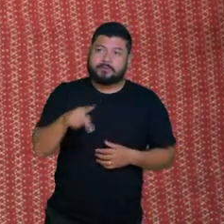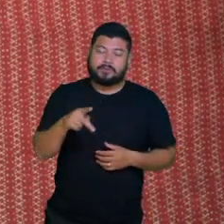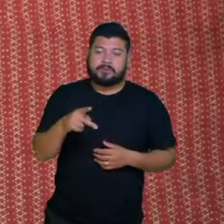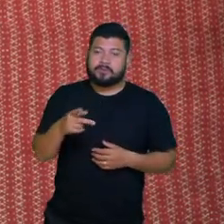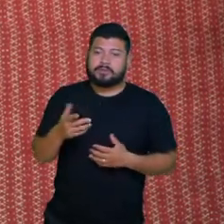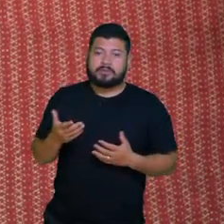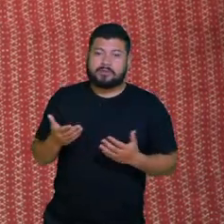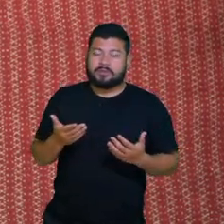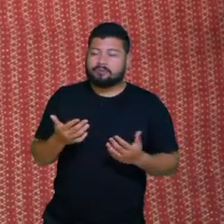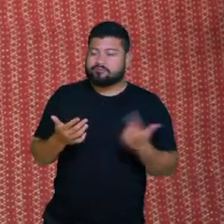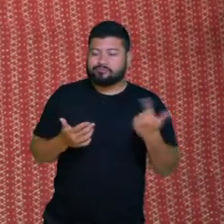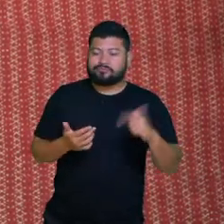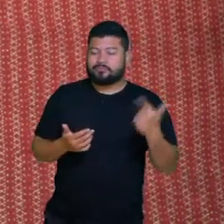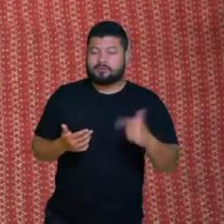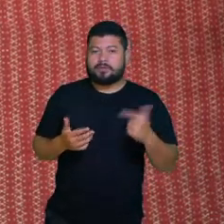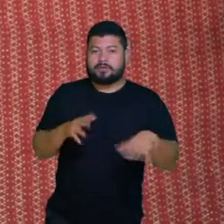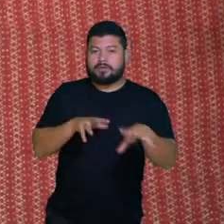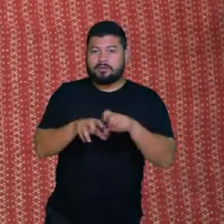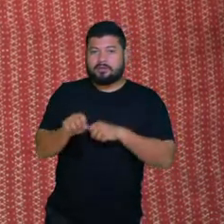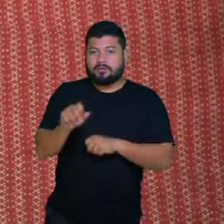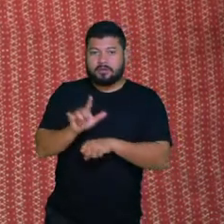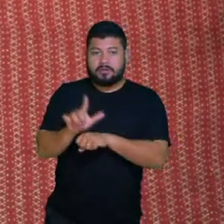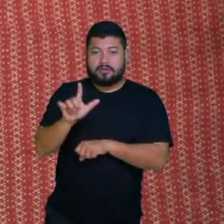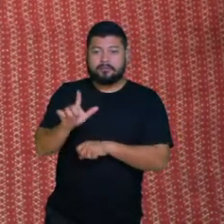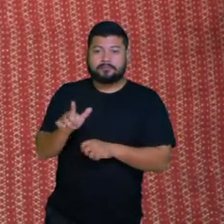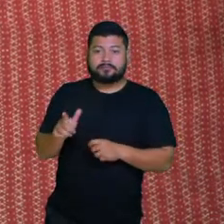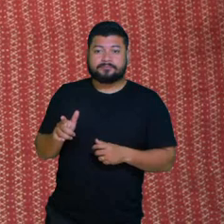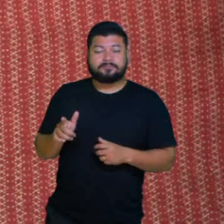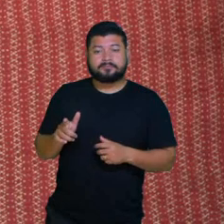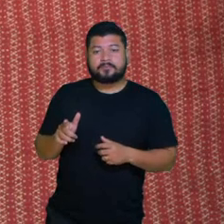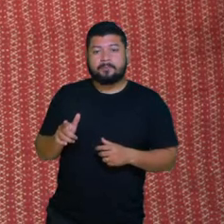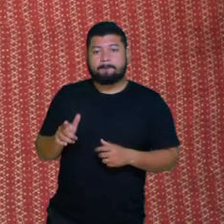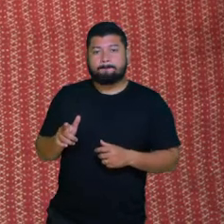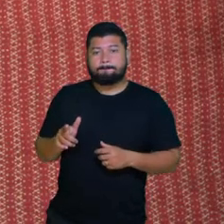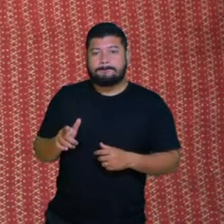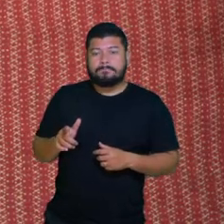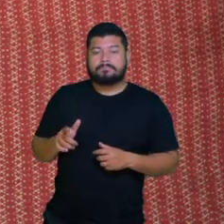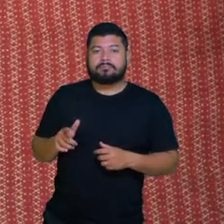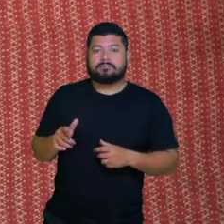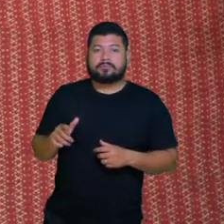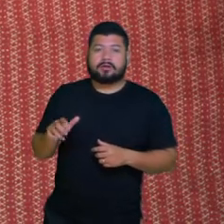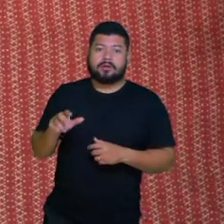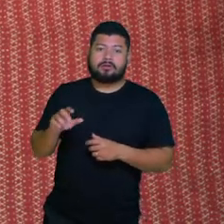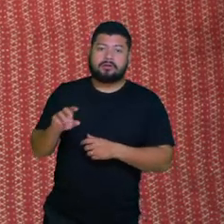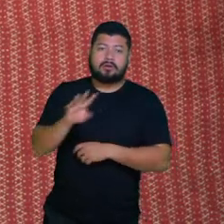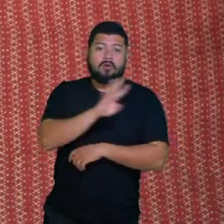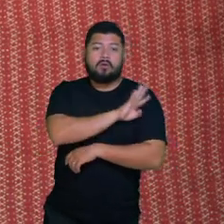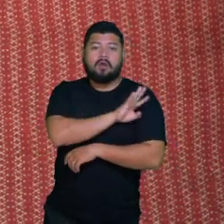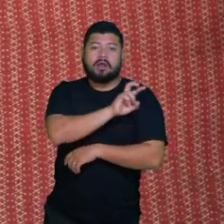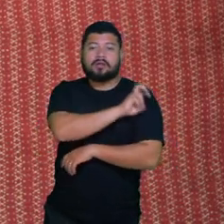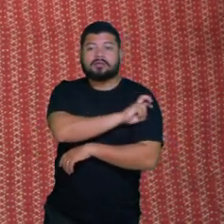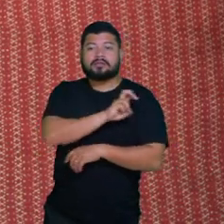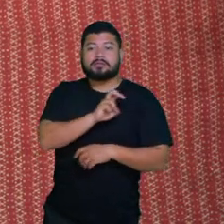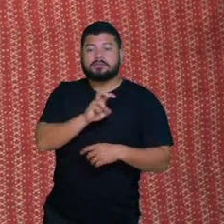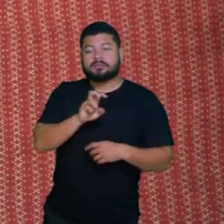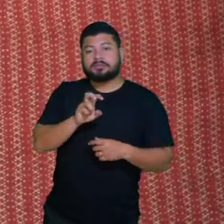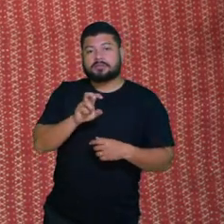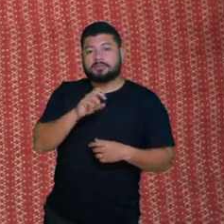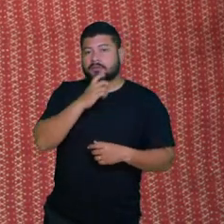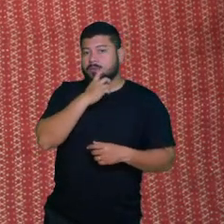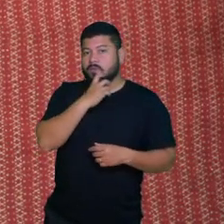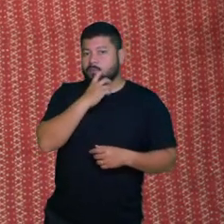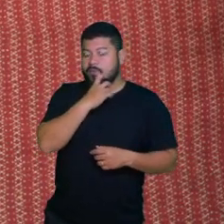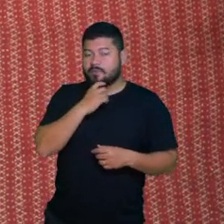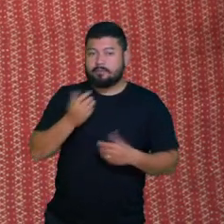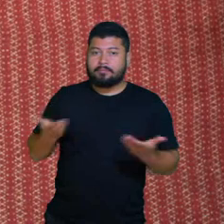eh ali das licenciaturas né até para trazer pros quat quintos anos mas é algo de se pensar né porque a